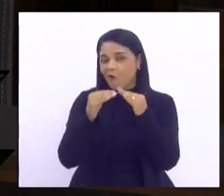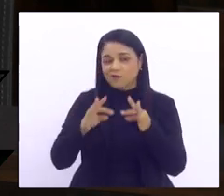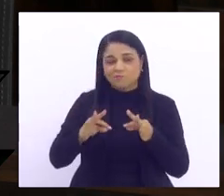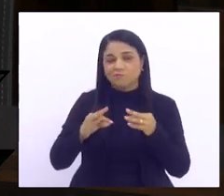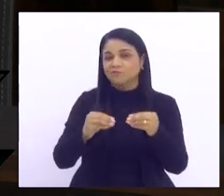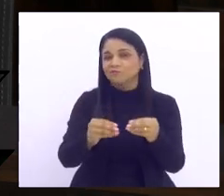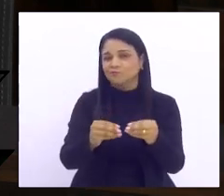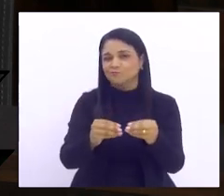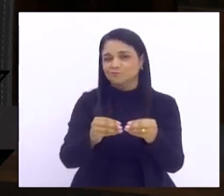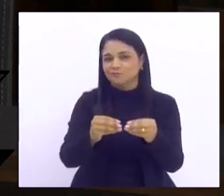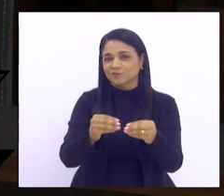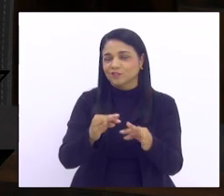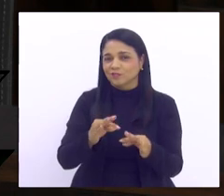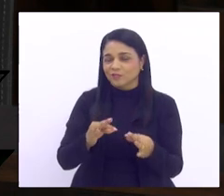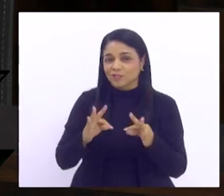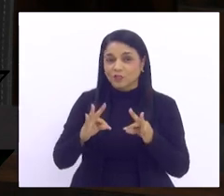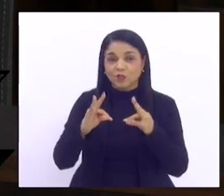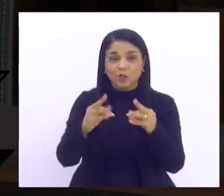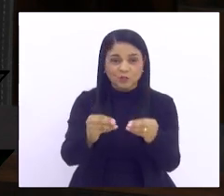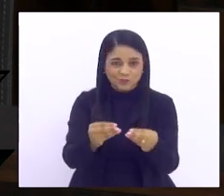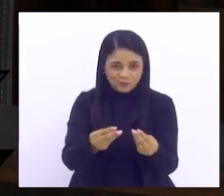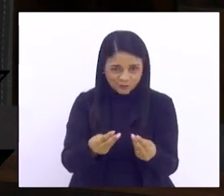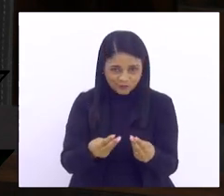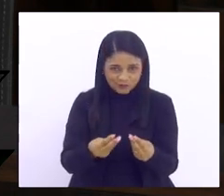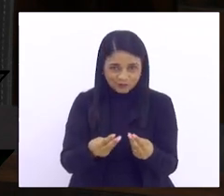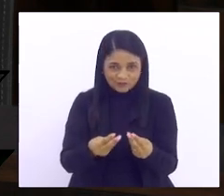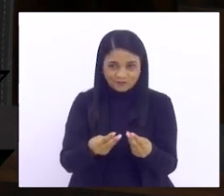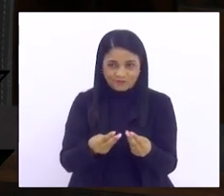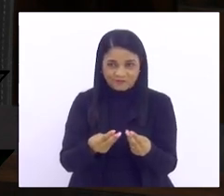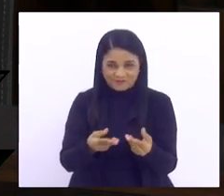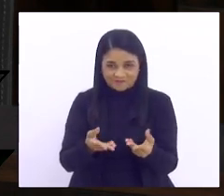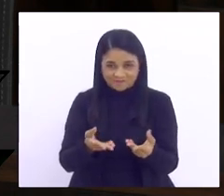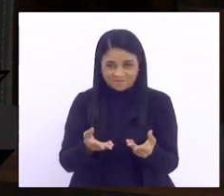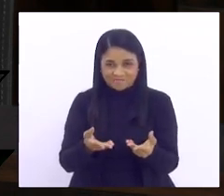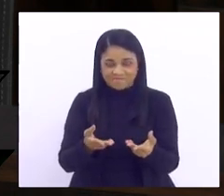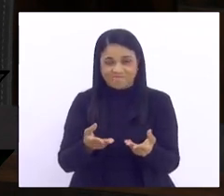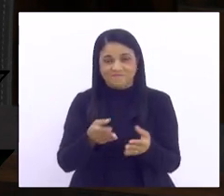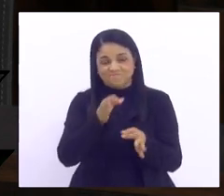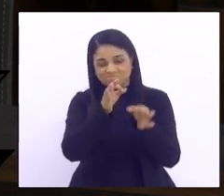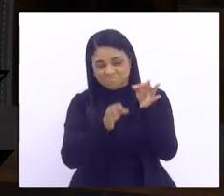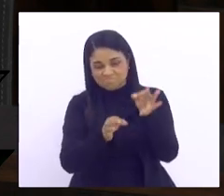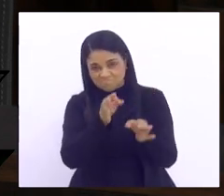para todos, vão ter, na linguagem jurídica, eficácia erga omnes.